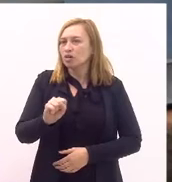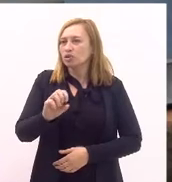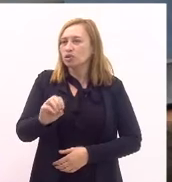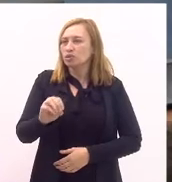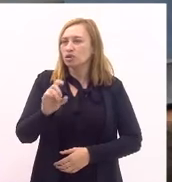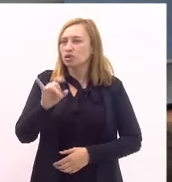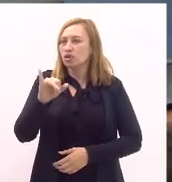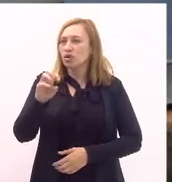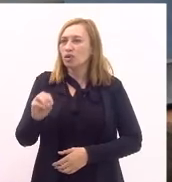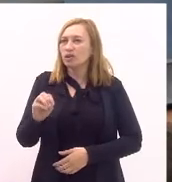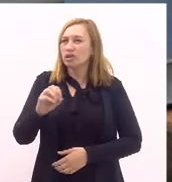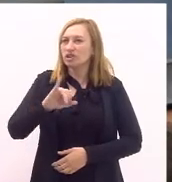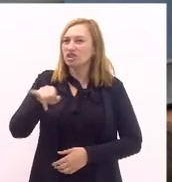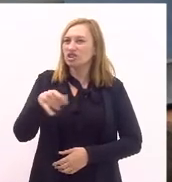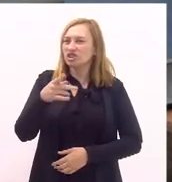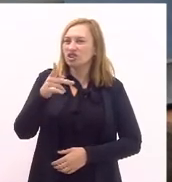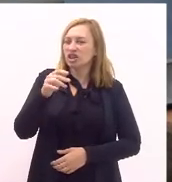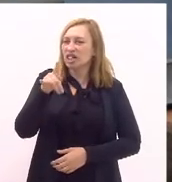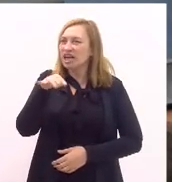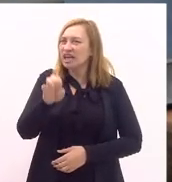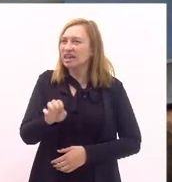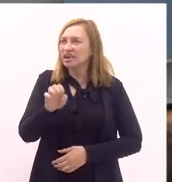Jacqueline Pitangui